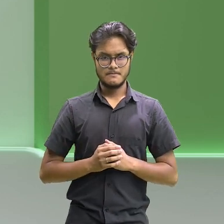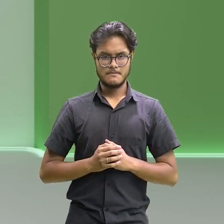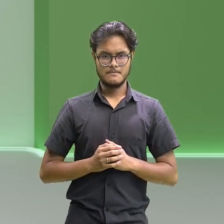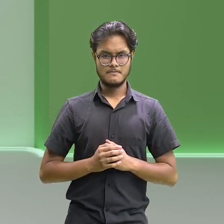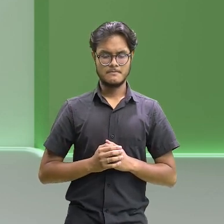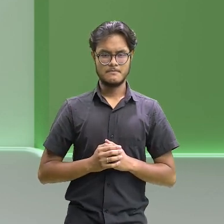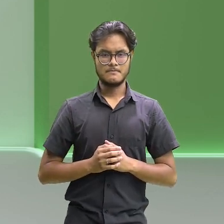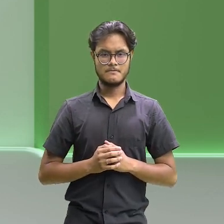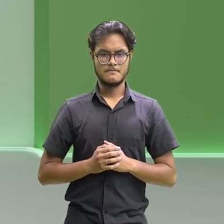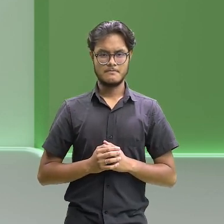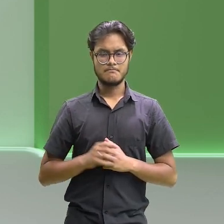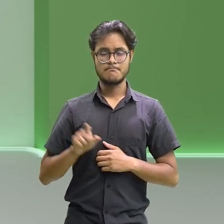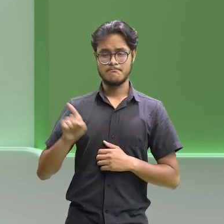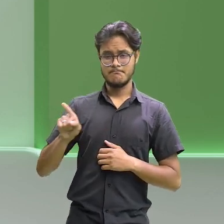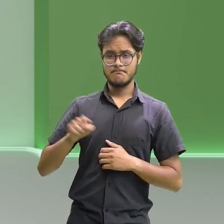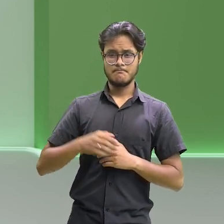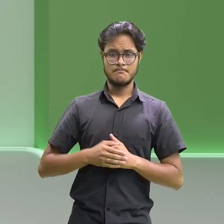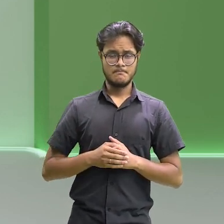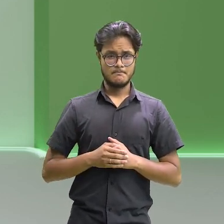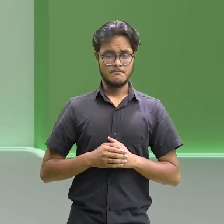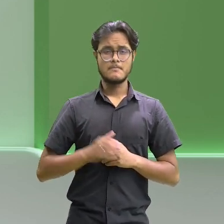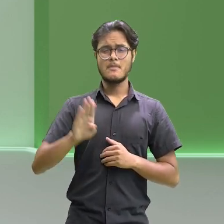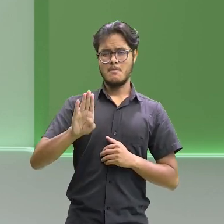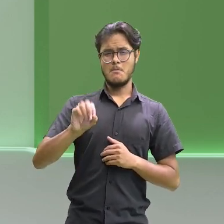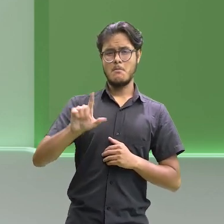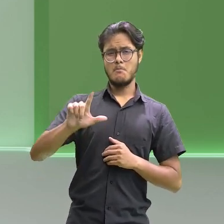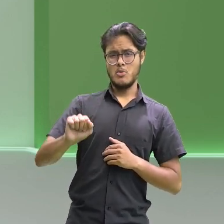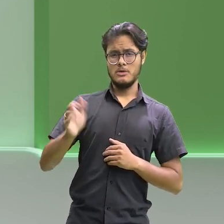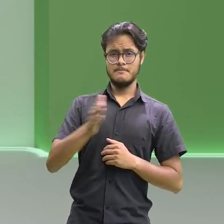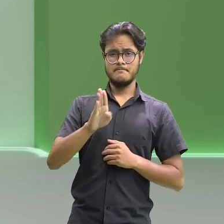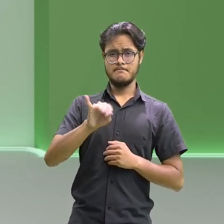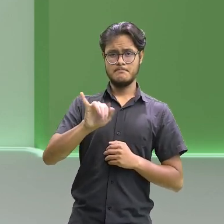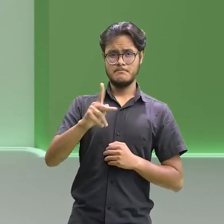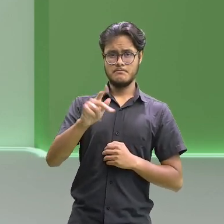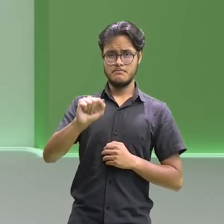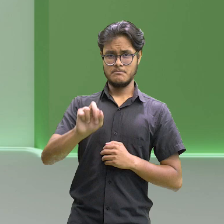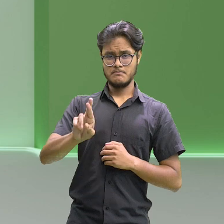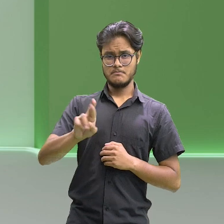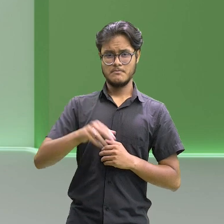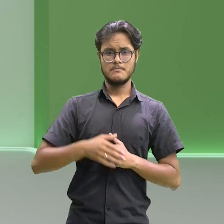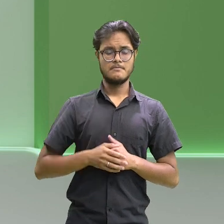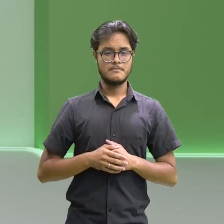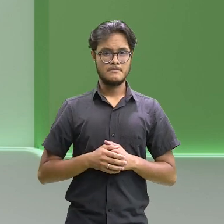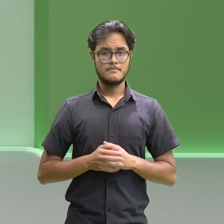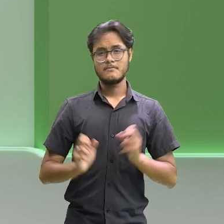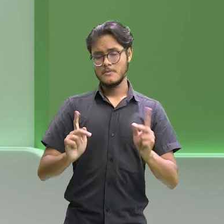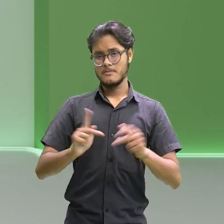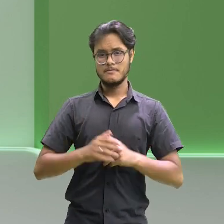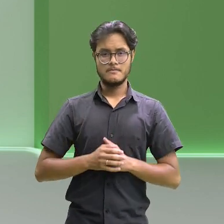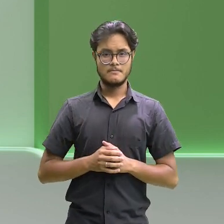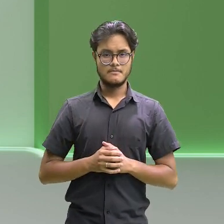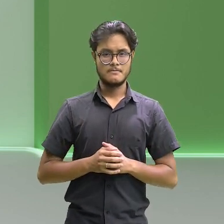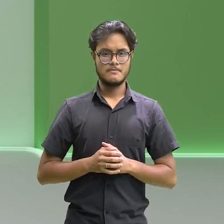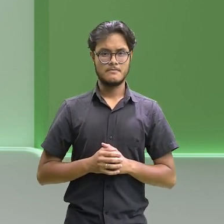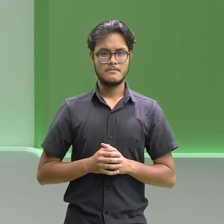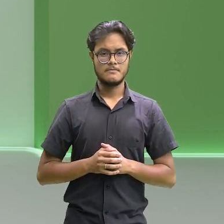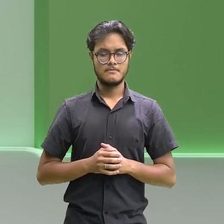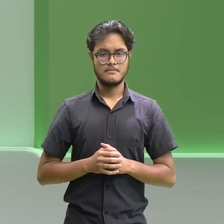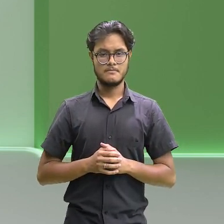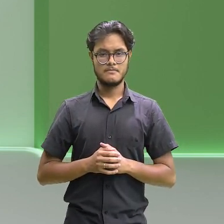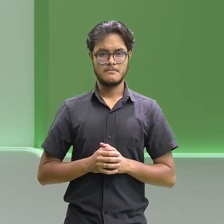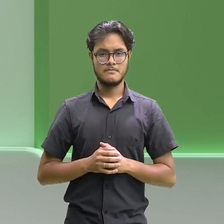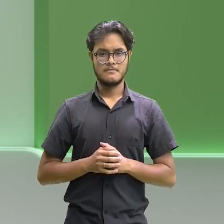modelo ficou conhecido como modelo bola de bilhar. Para quem não está familiarizado, também pode chamar aí de bola de sinuca,